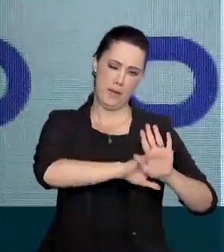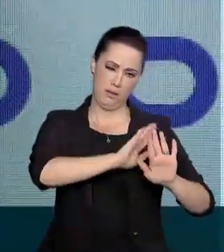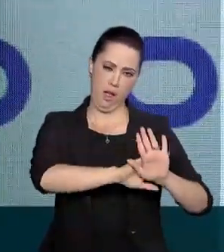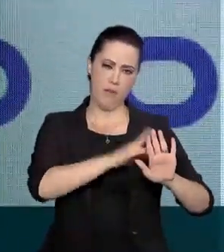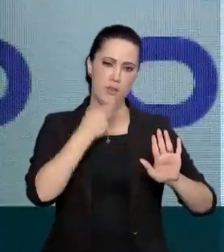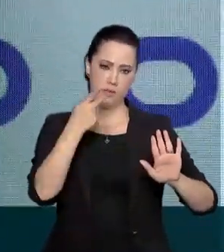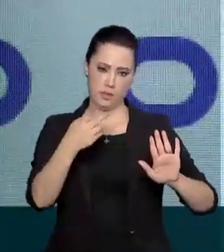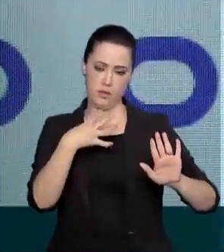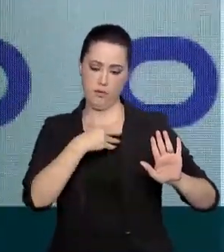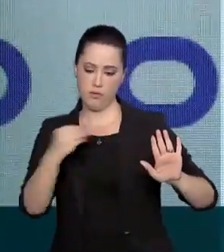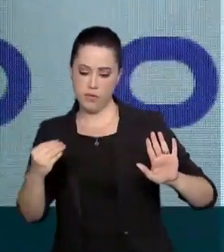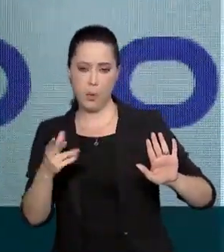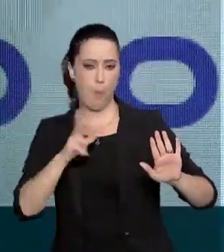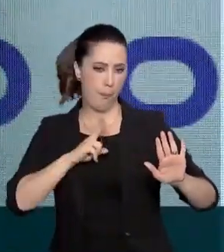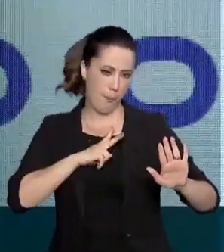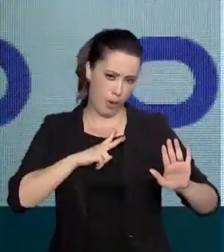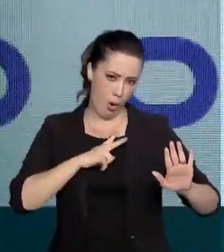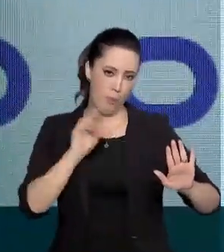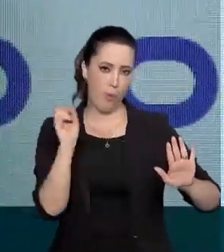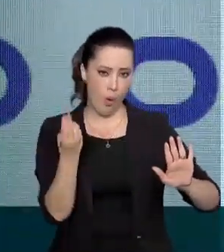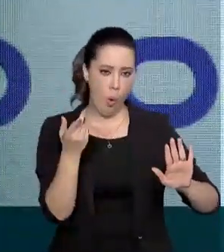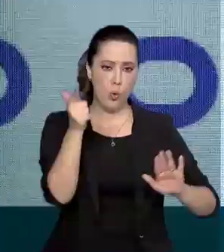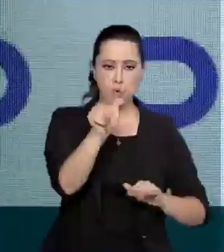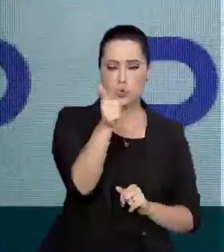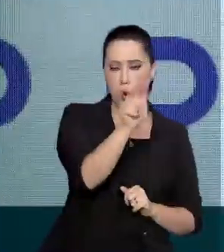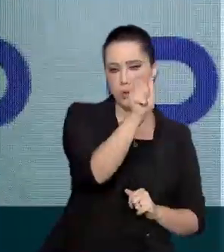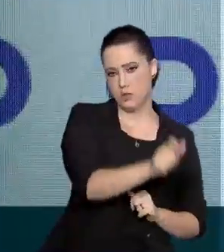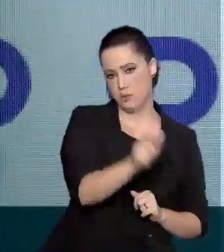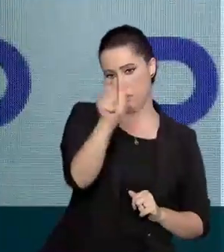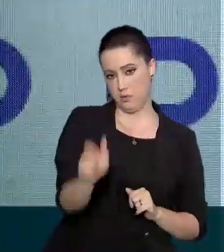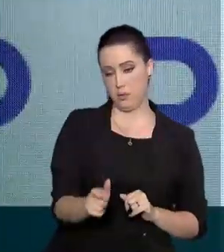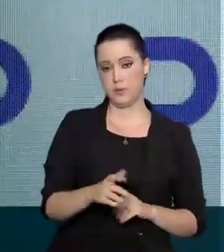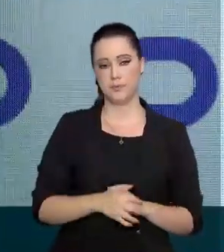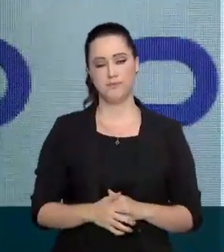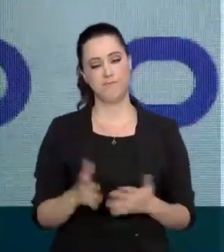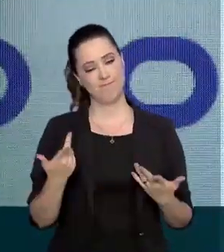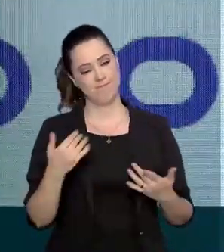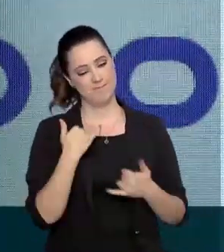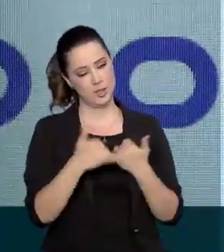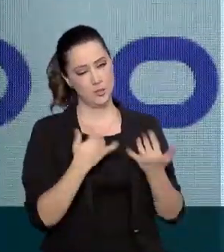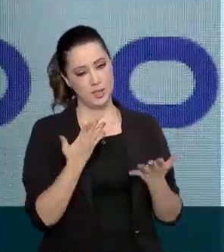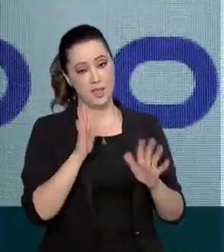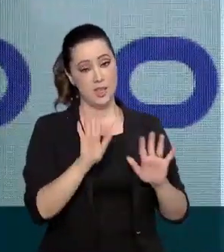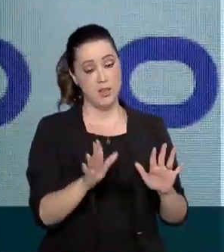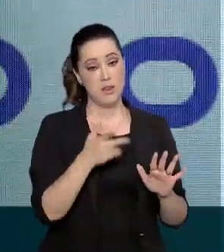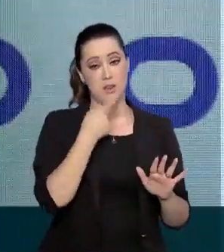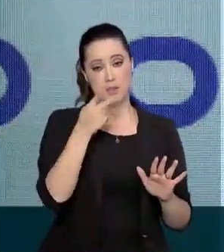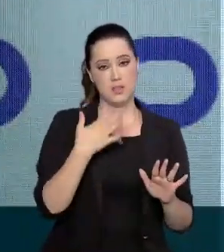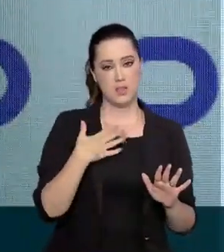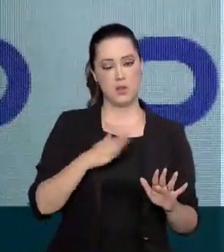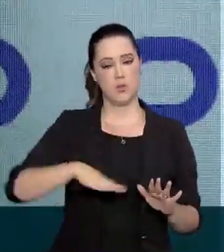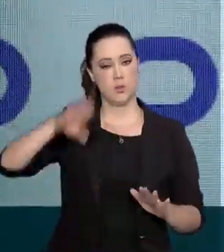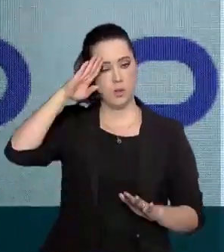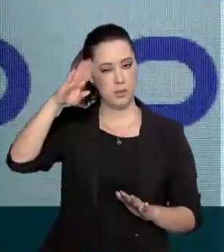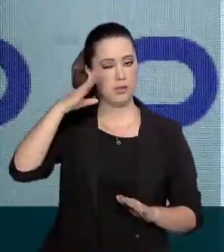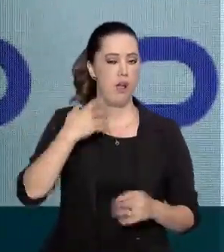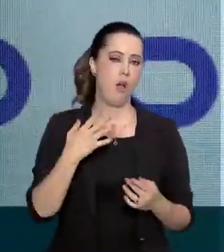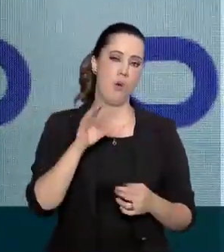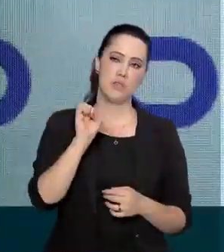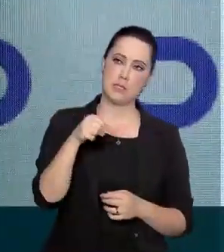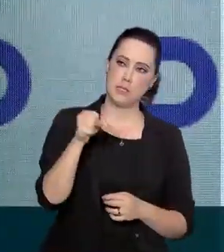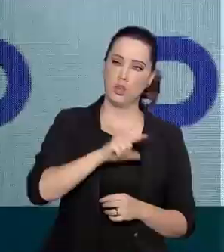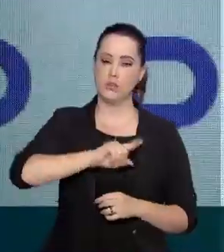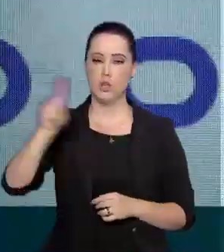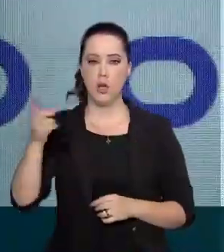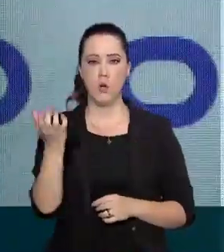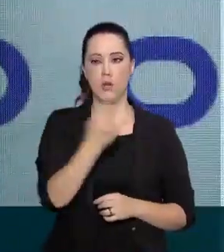Então, meus senhores, desculpa aqui, eu não posso... Falo demais, né? Apesar da minha formação não ser essa, como capitão é sim, senhor, não, senhor,